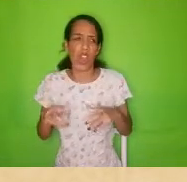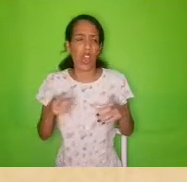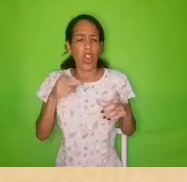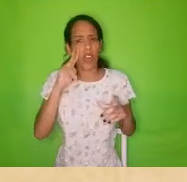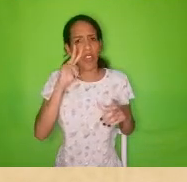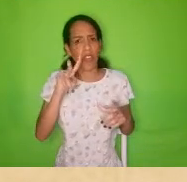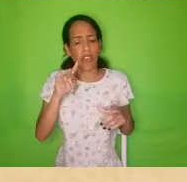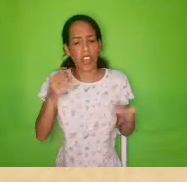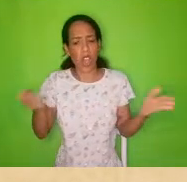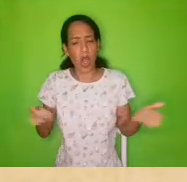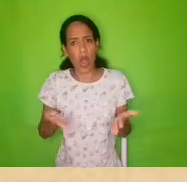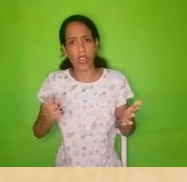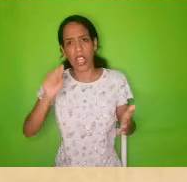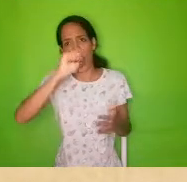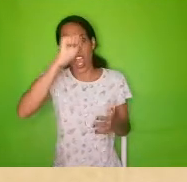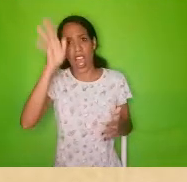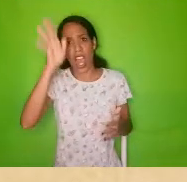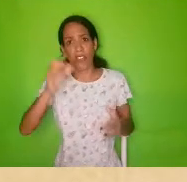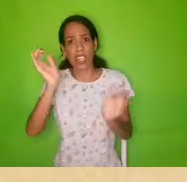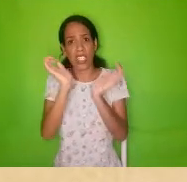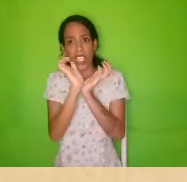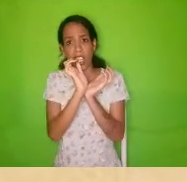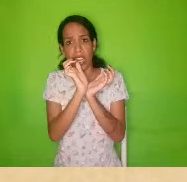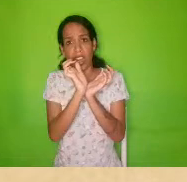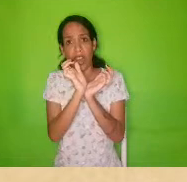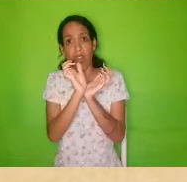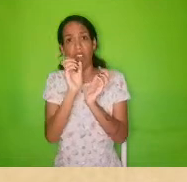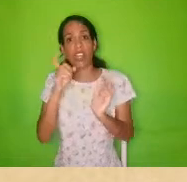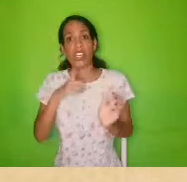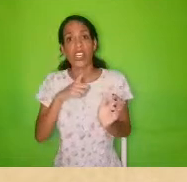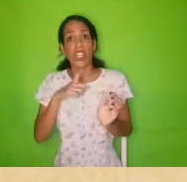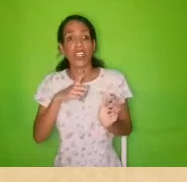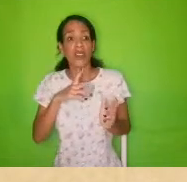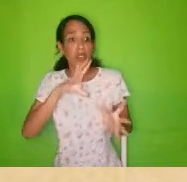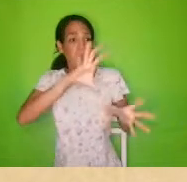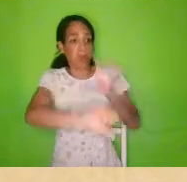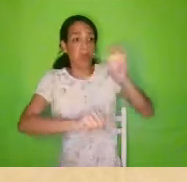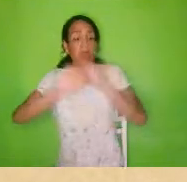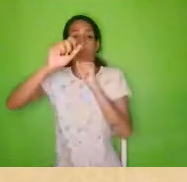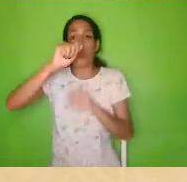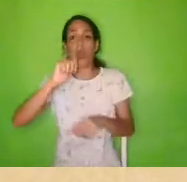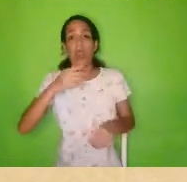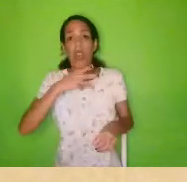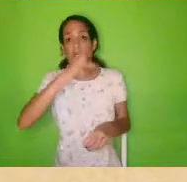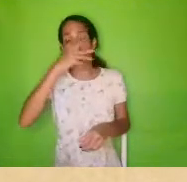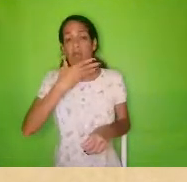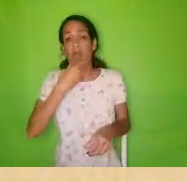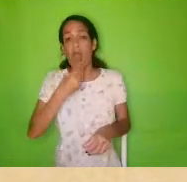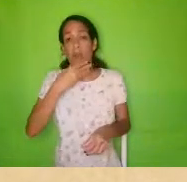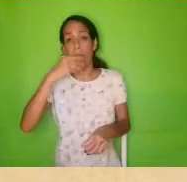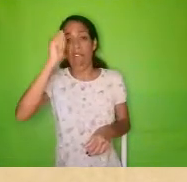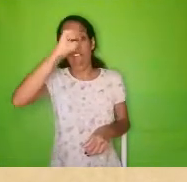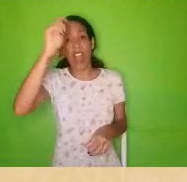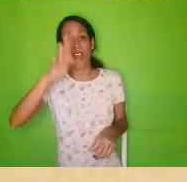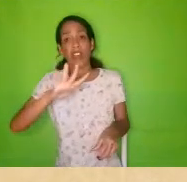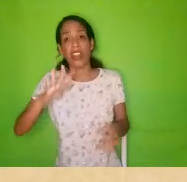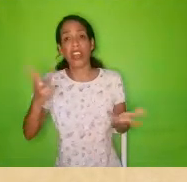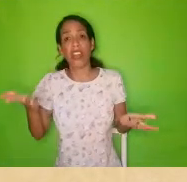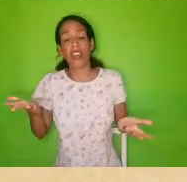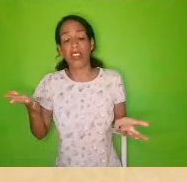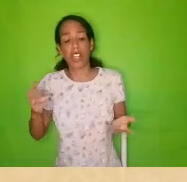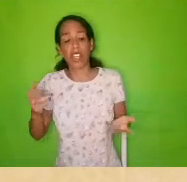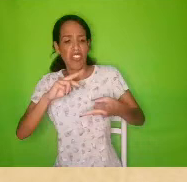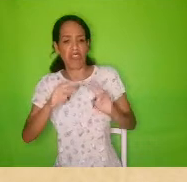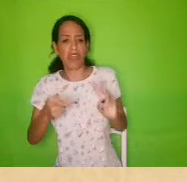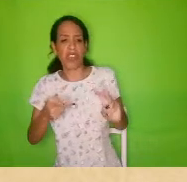hoje a África Central, que o tipo de captura desse africano é um pouco diferente do que é o africano capturado